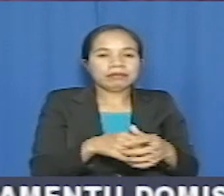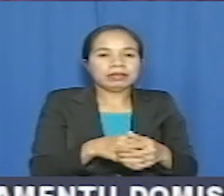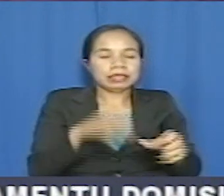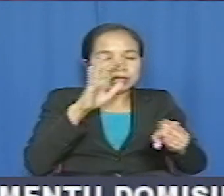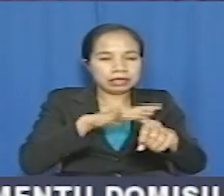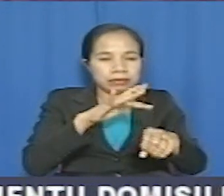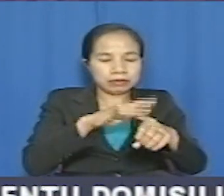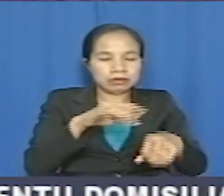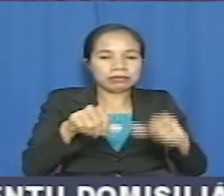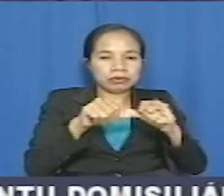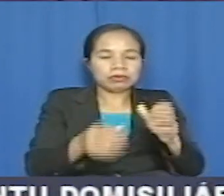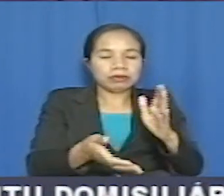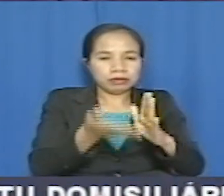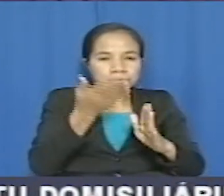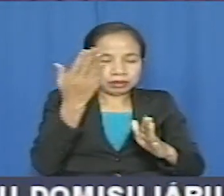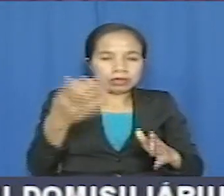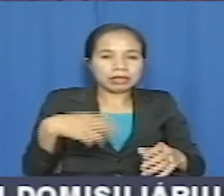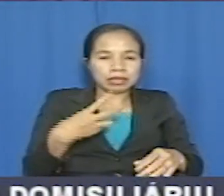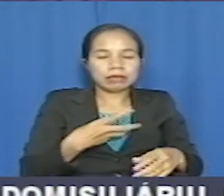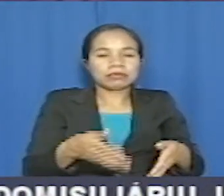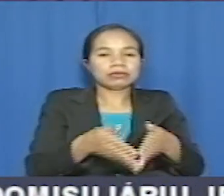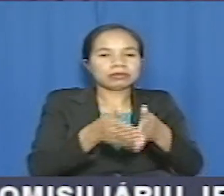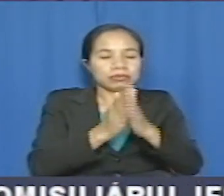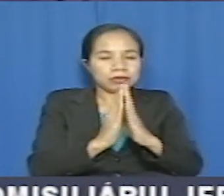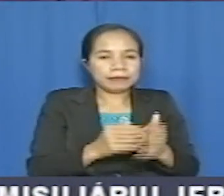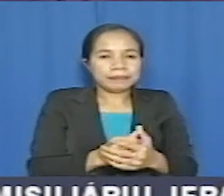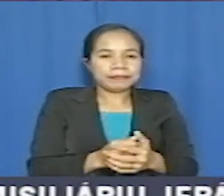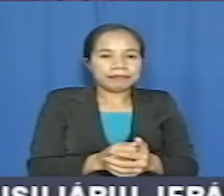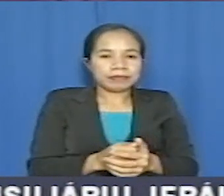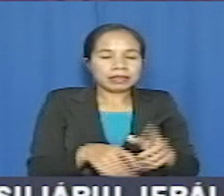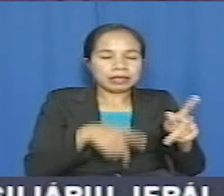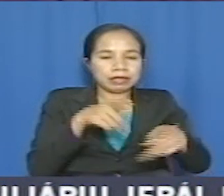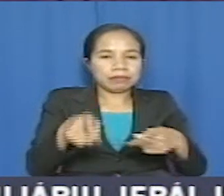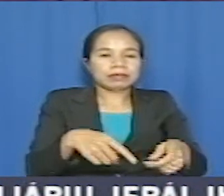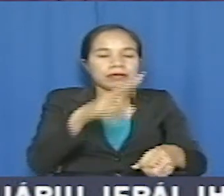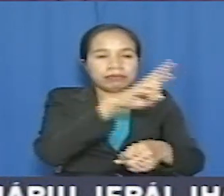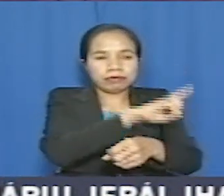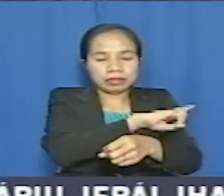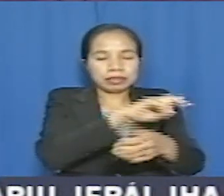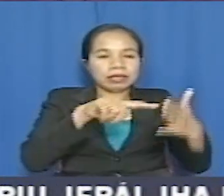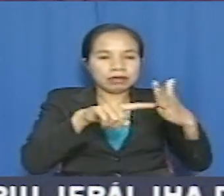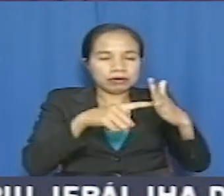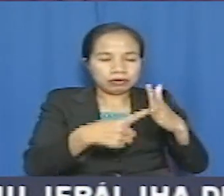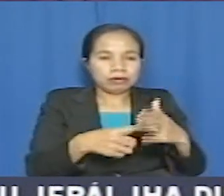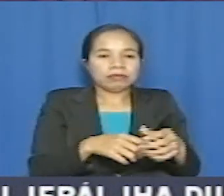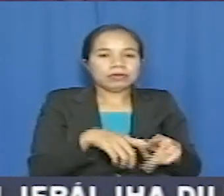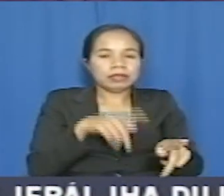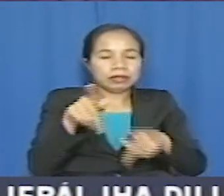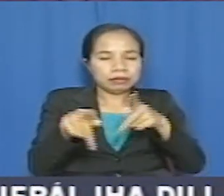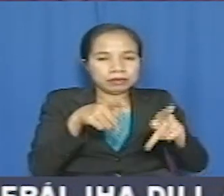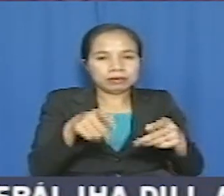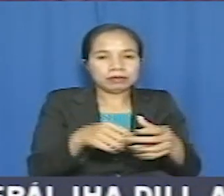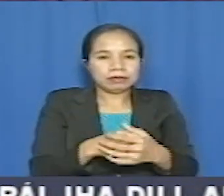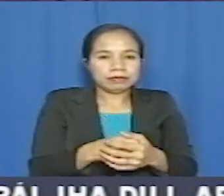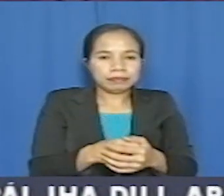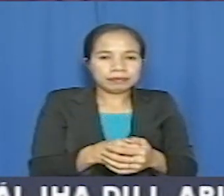dia, a minha enfermeira se irmos começa mora sona. Se era nem mais vacina começa moras, se era nem mais halo contact tracing, não mas